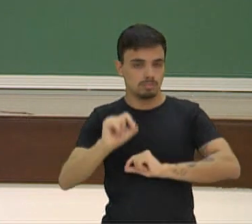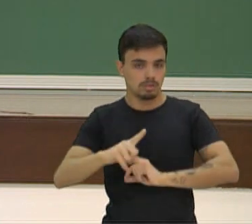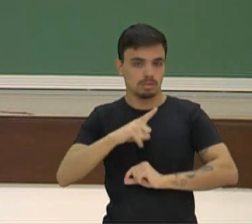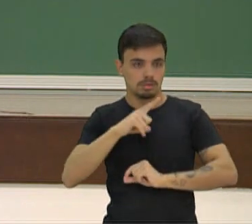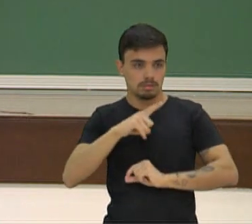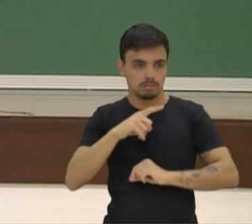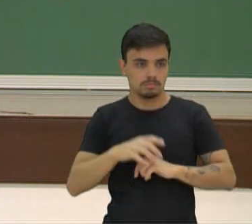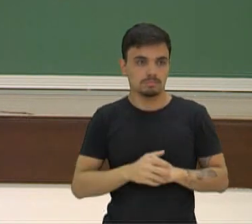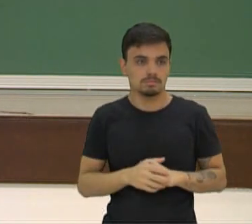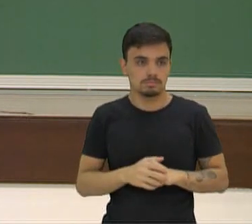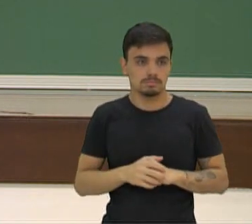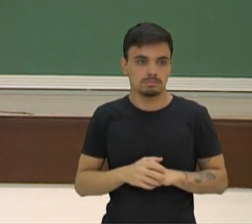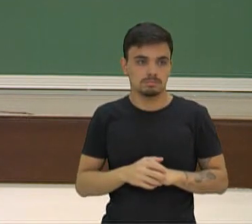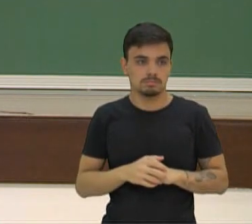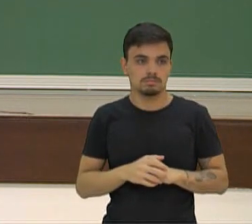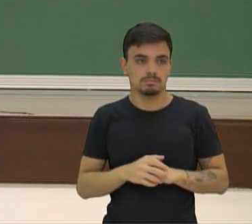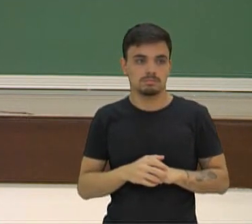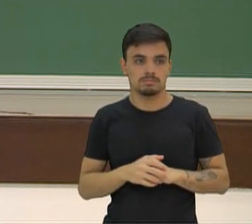o